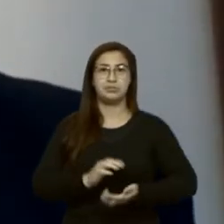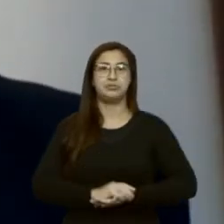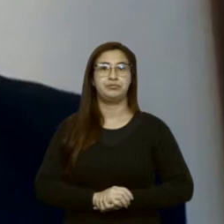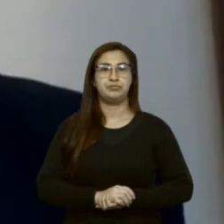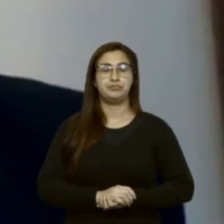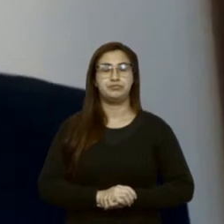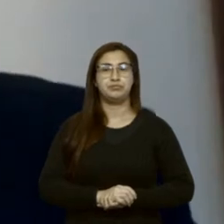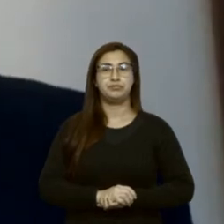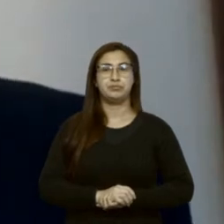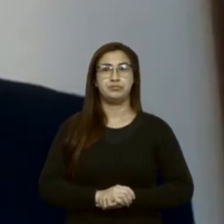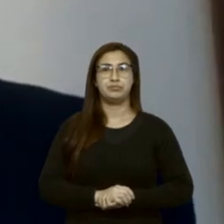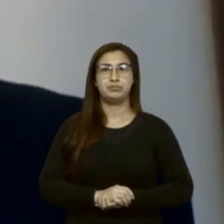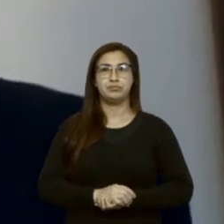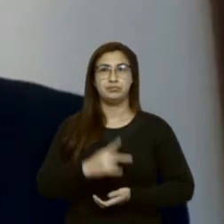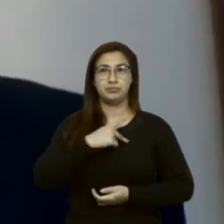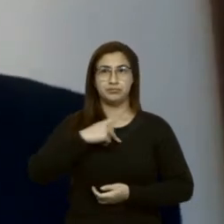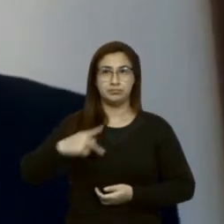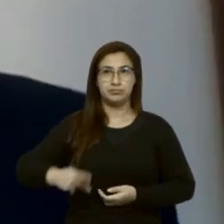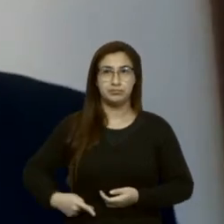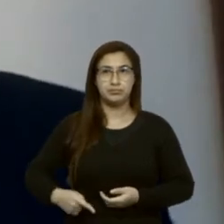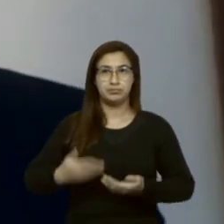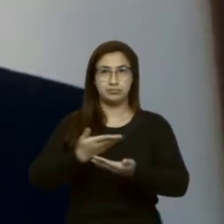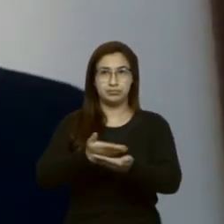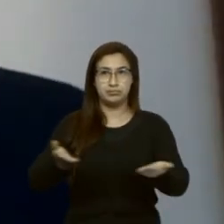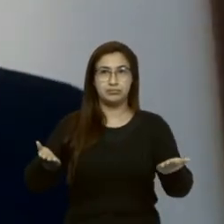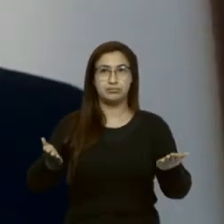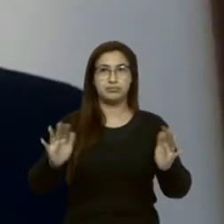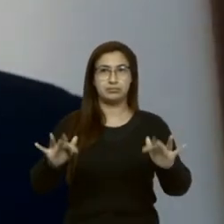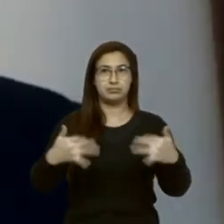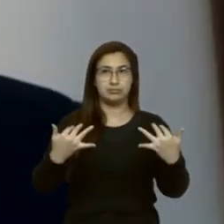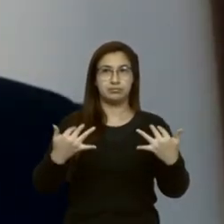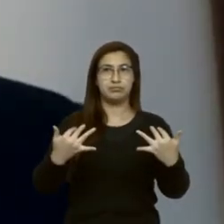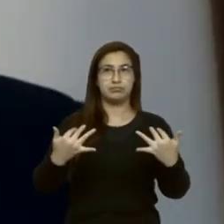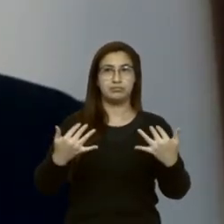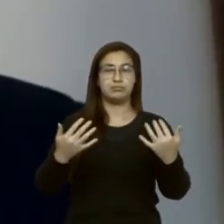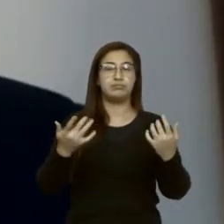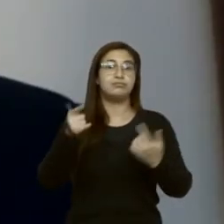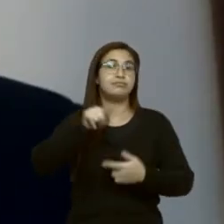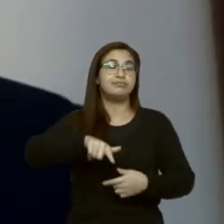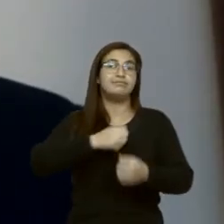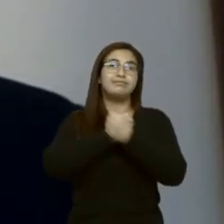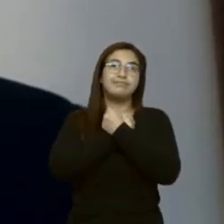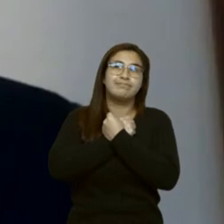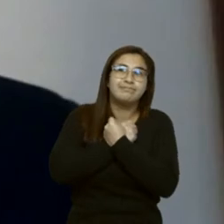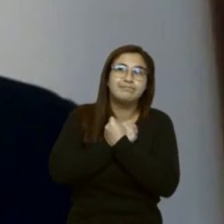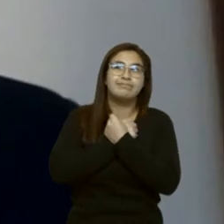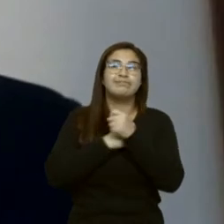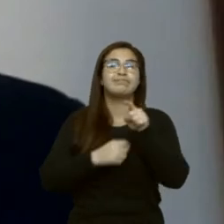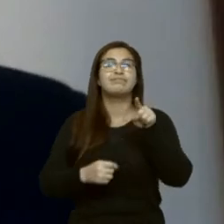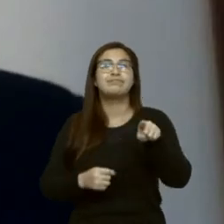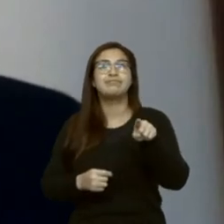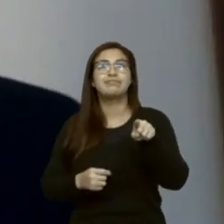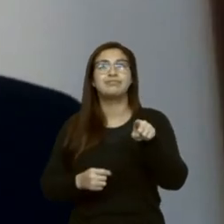Senhor presidente, senhoras e senhores parlamentares, eu quero também dar um abraço ao italianíssimo